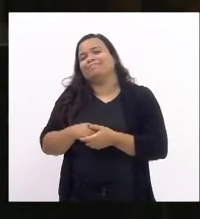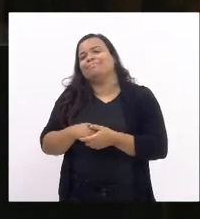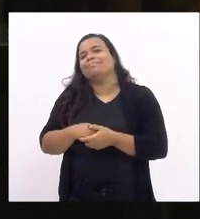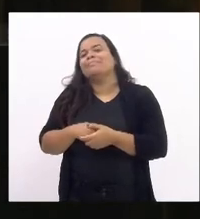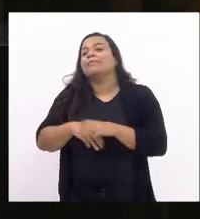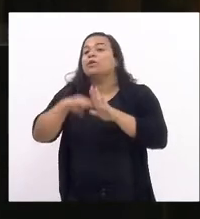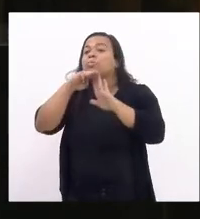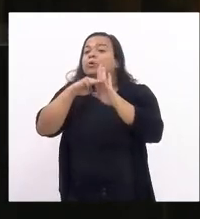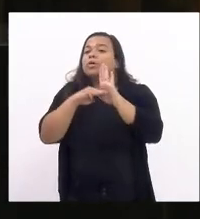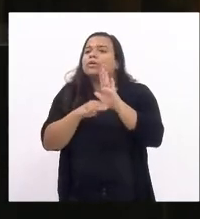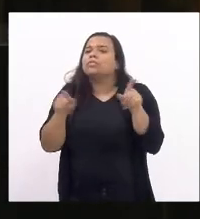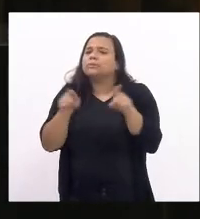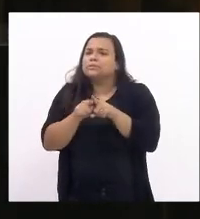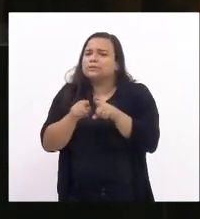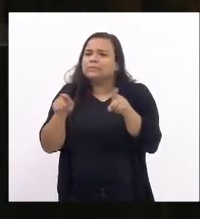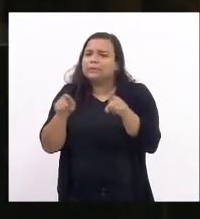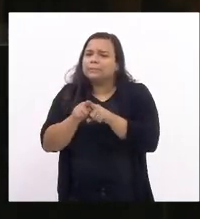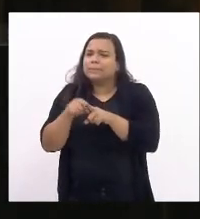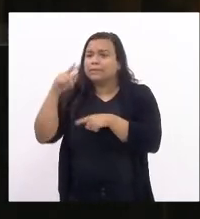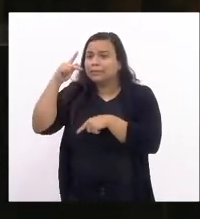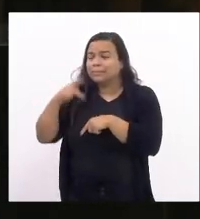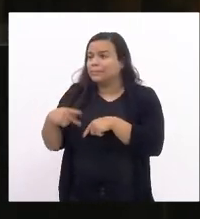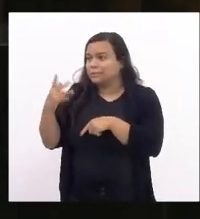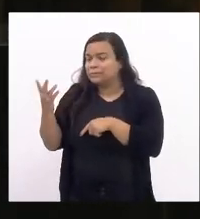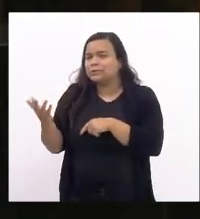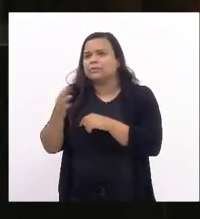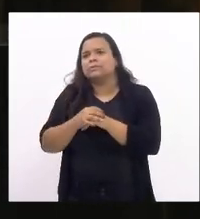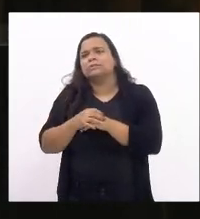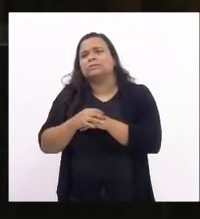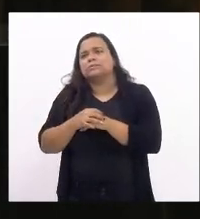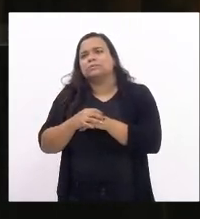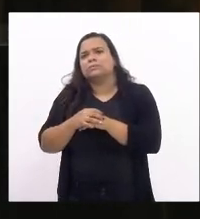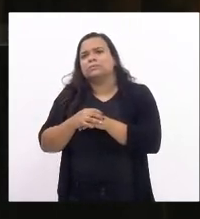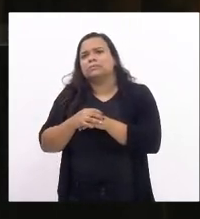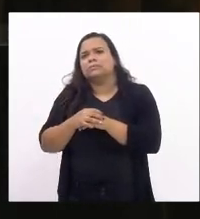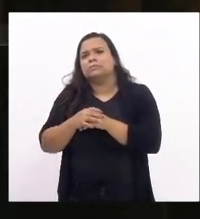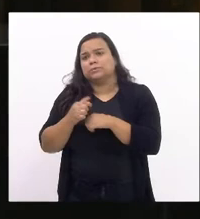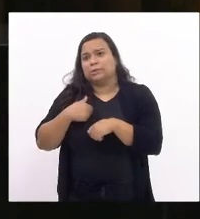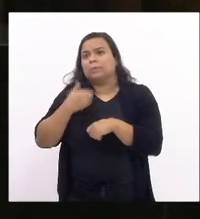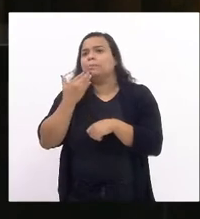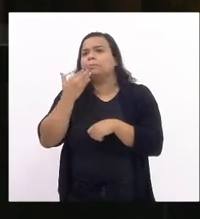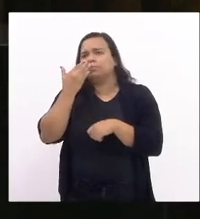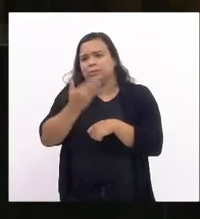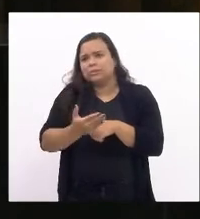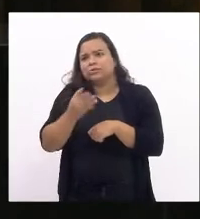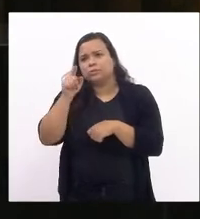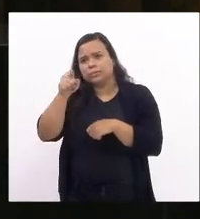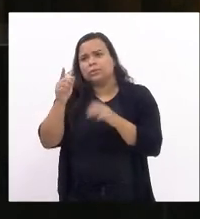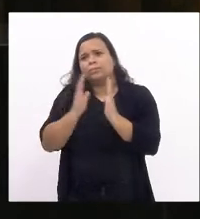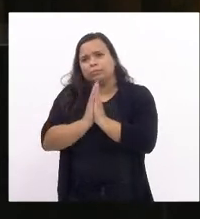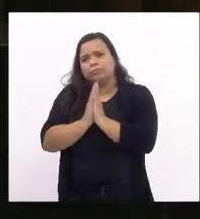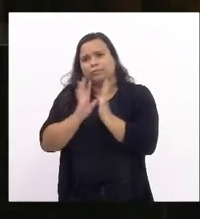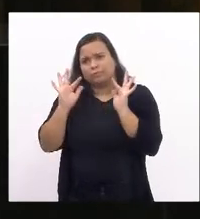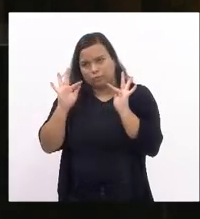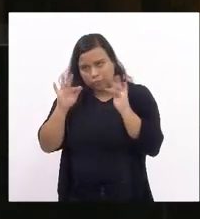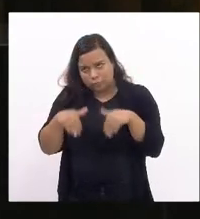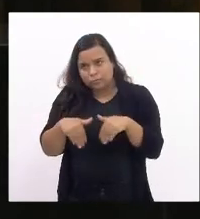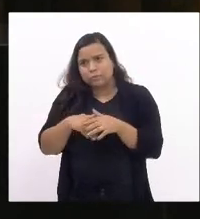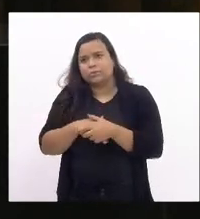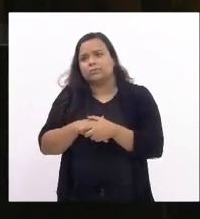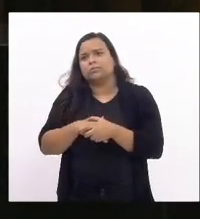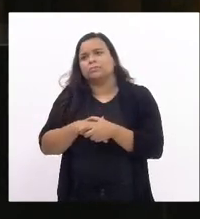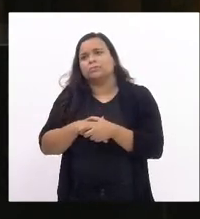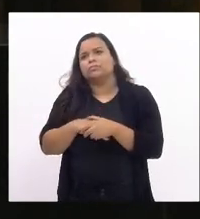programa, inclusive, senhora presidenta, e é por pedindo isso que a gente a Vossa Excelência, por gentileza, para concluir. Pois não. E